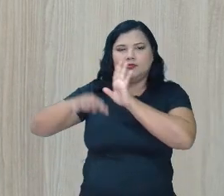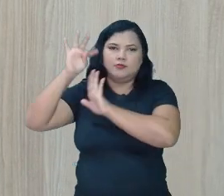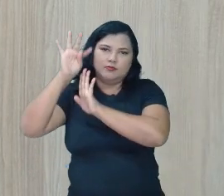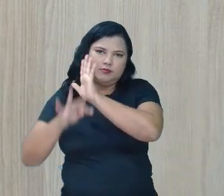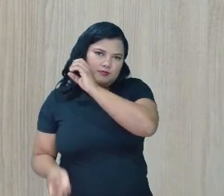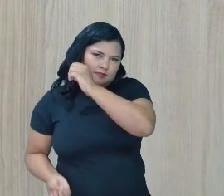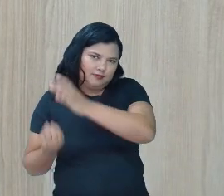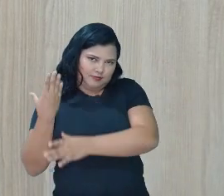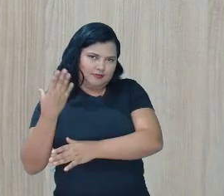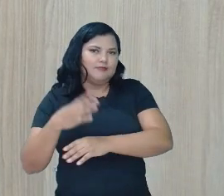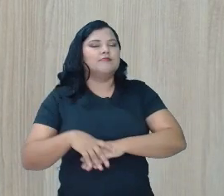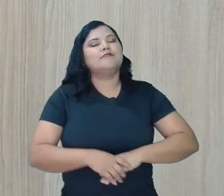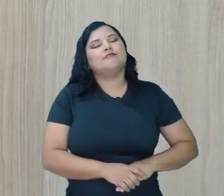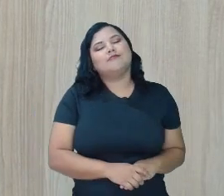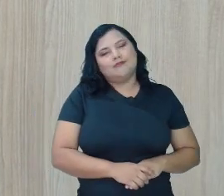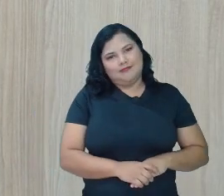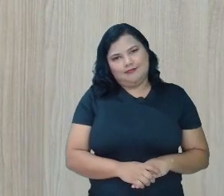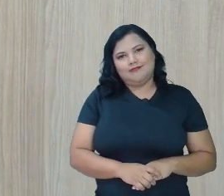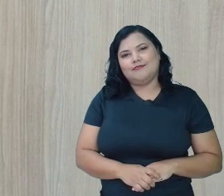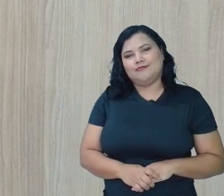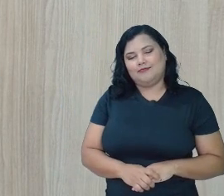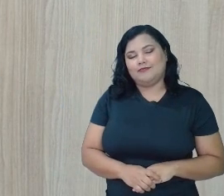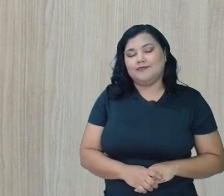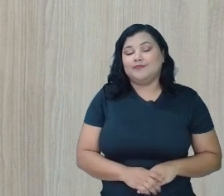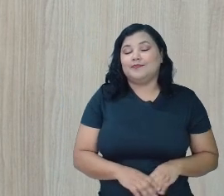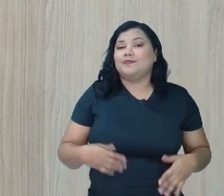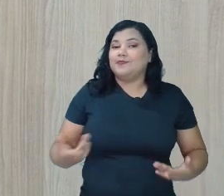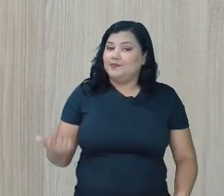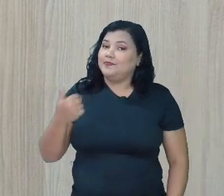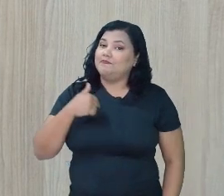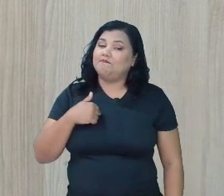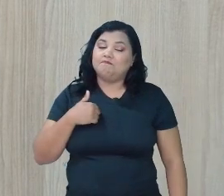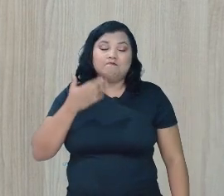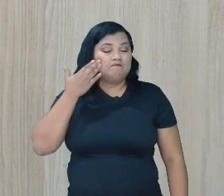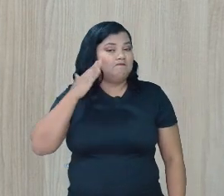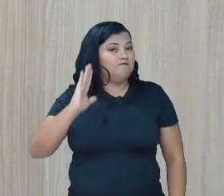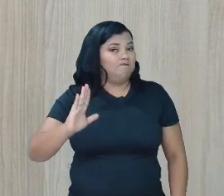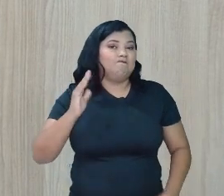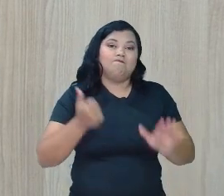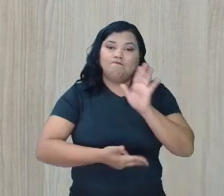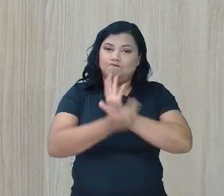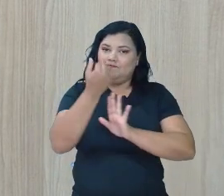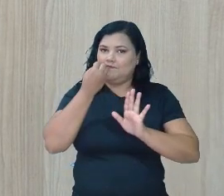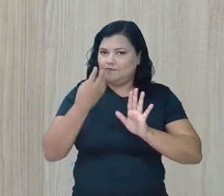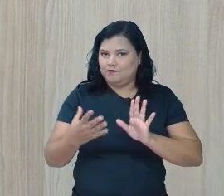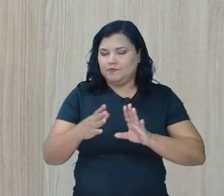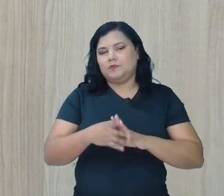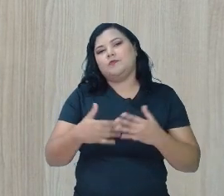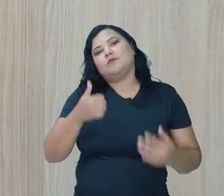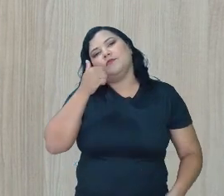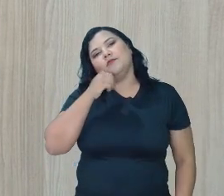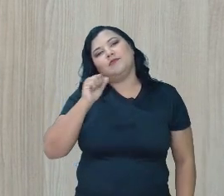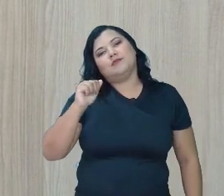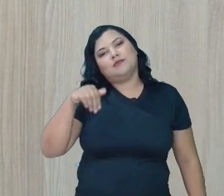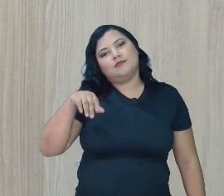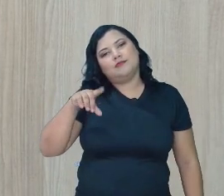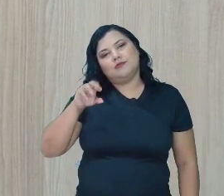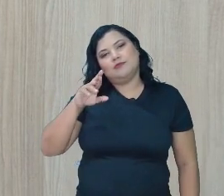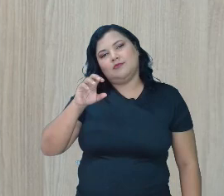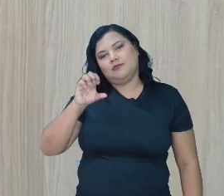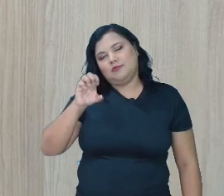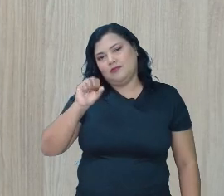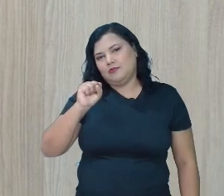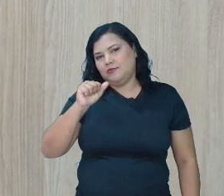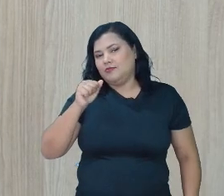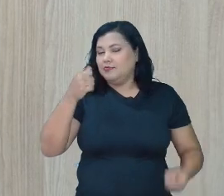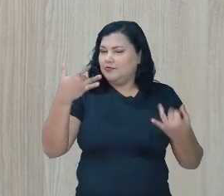partir do desenho, cria-se toda uma história. Eu confesso que eu não sei desenhar muito. A Andressa também disse a mesma coisa. Ela disse que desenha,